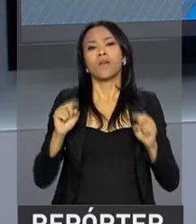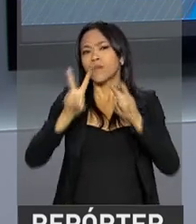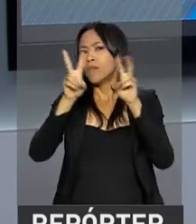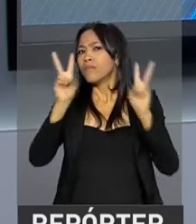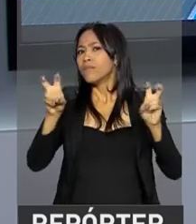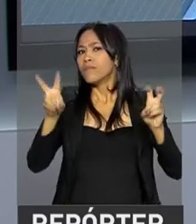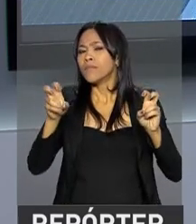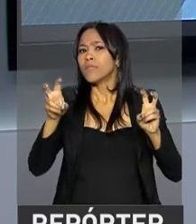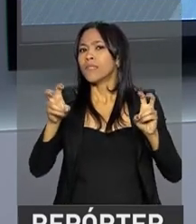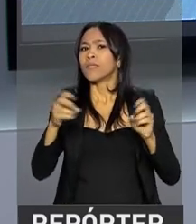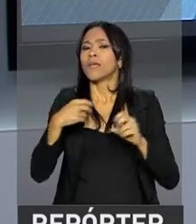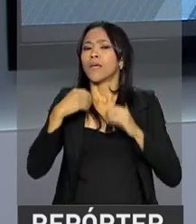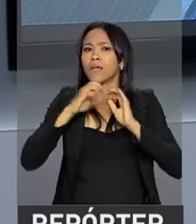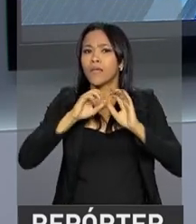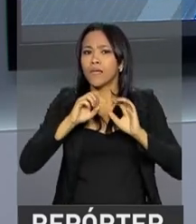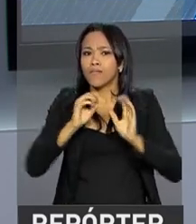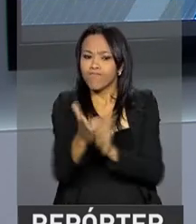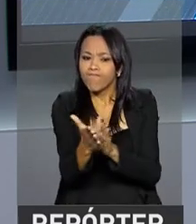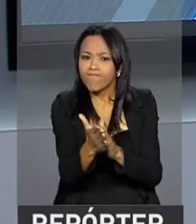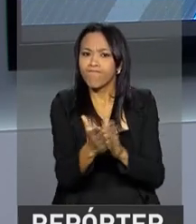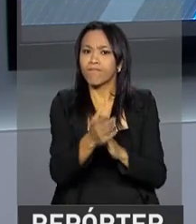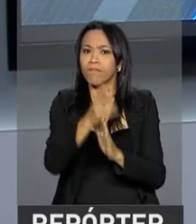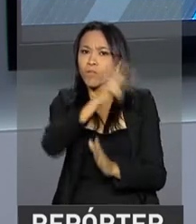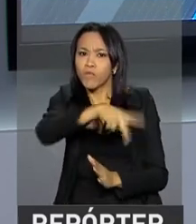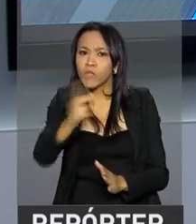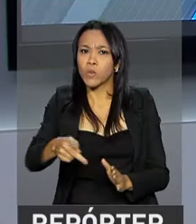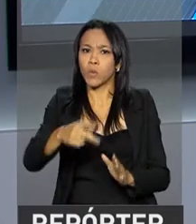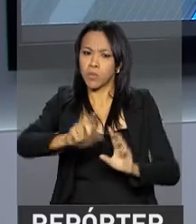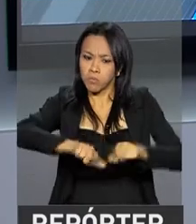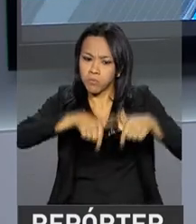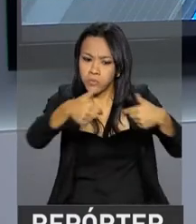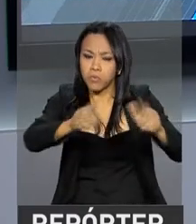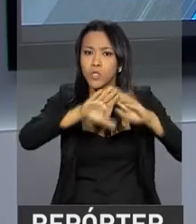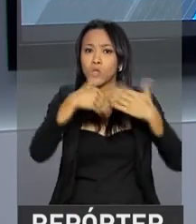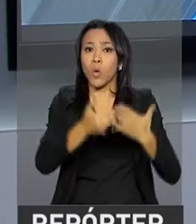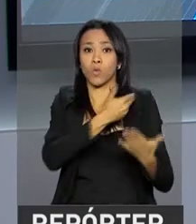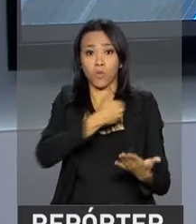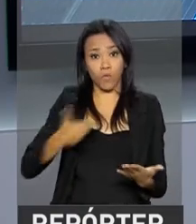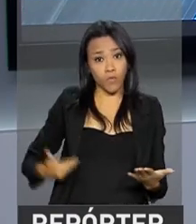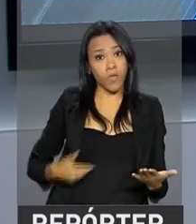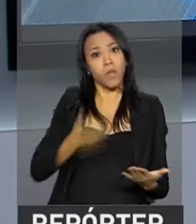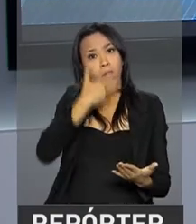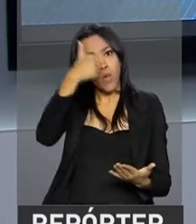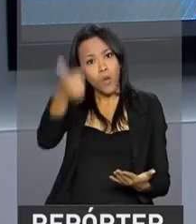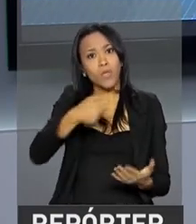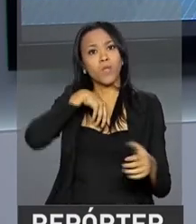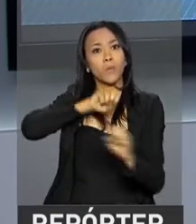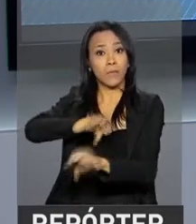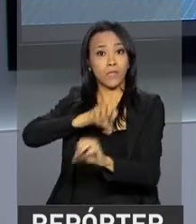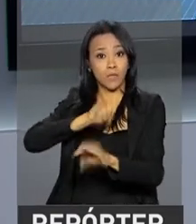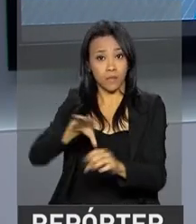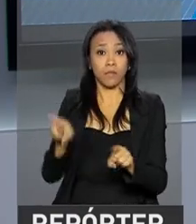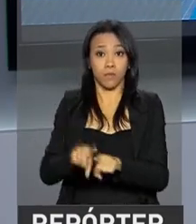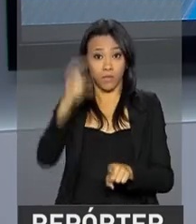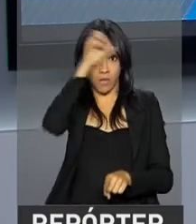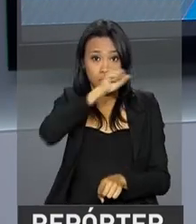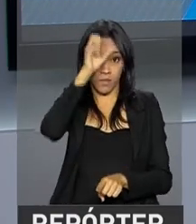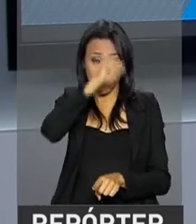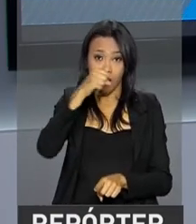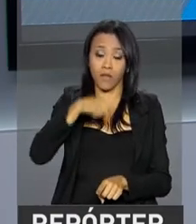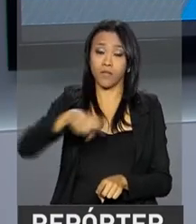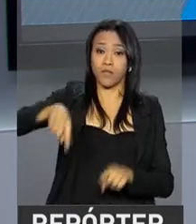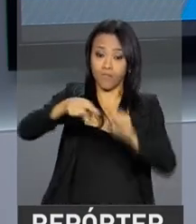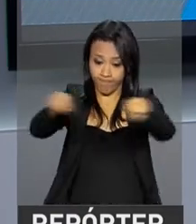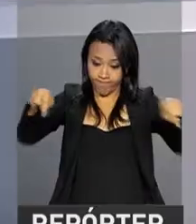reconhecimento ea divulgação do trabalho de professores de escolas públicas contribuem para a melhoria do ensino e da aprendizagem nas